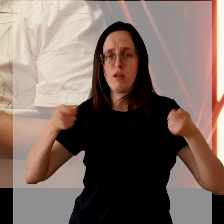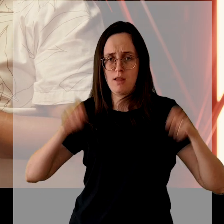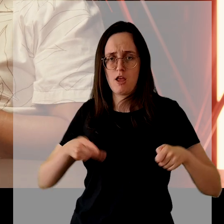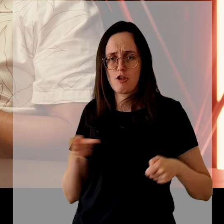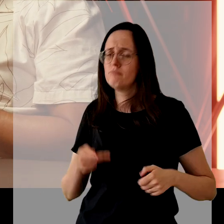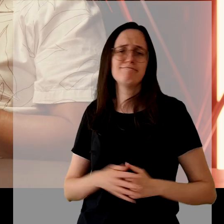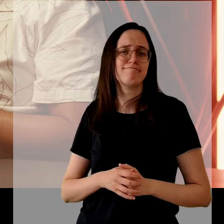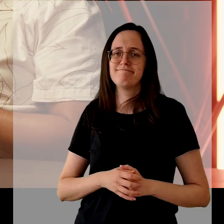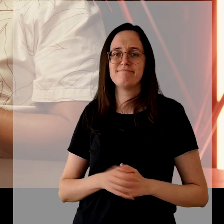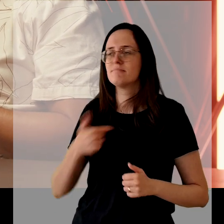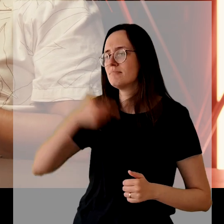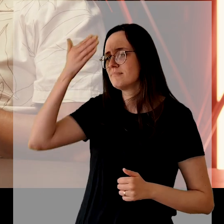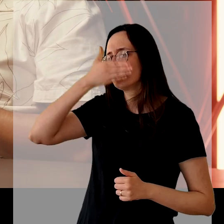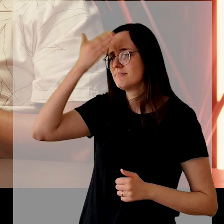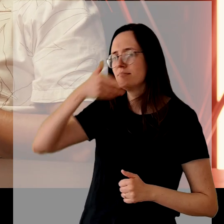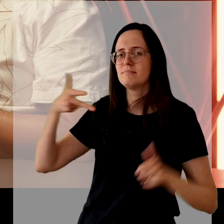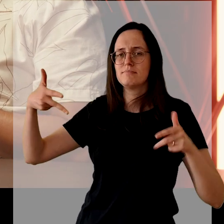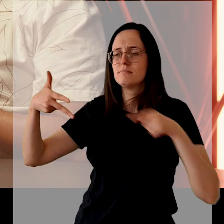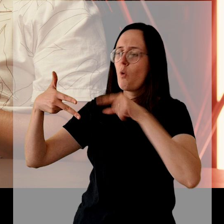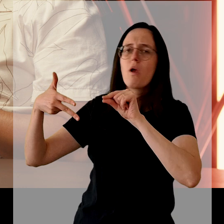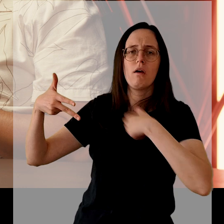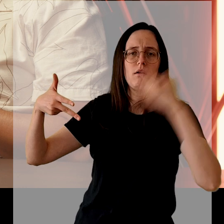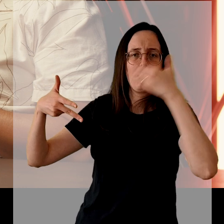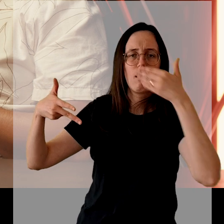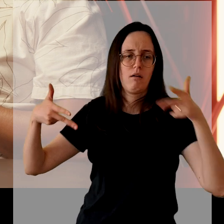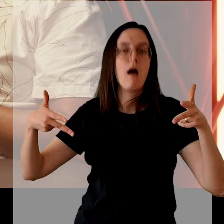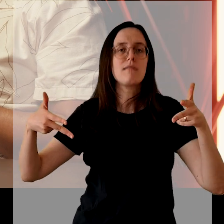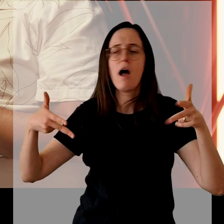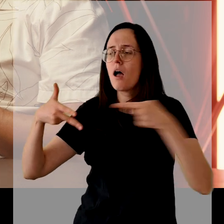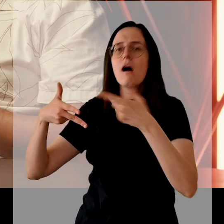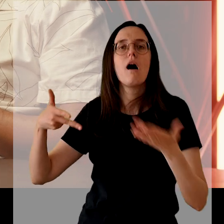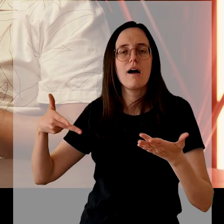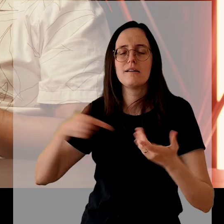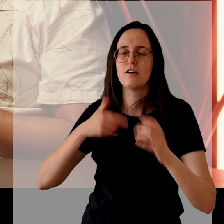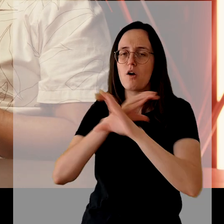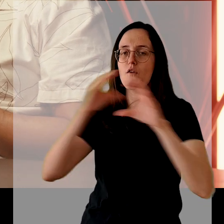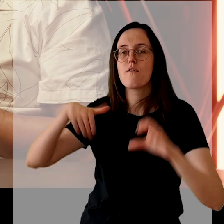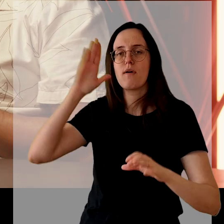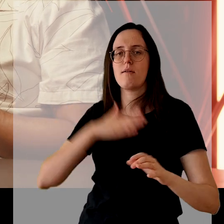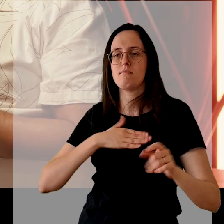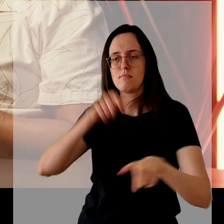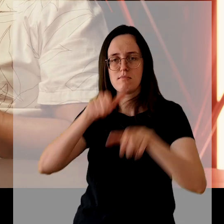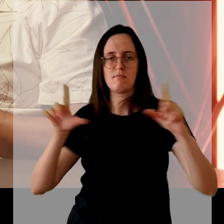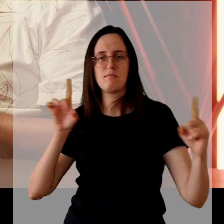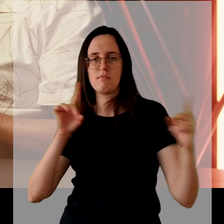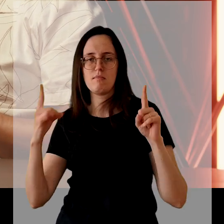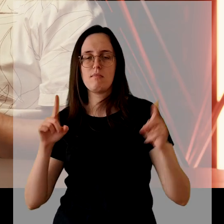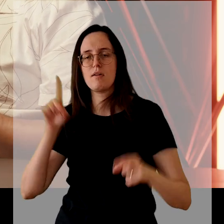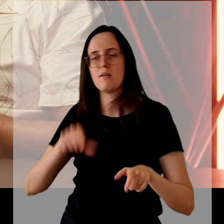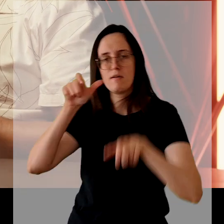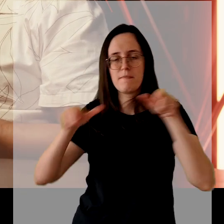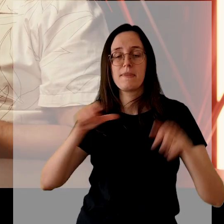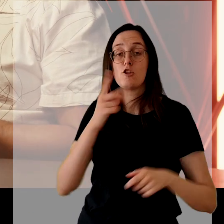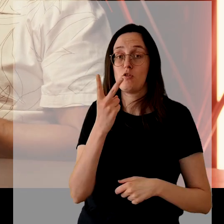controle sobre a segunda, né? Eu não estou vendo o que a segunda câmera está fazendo. E aí eu também fui confiando mais nos meus operadores, que era